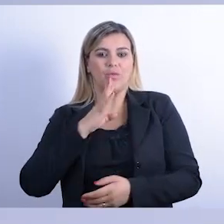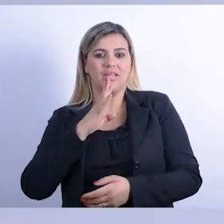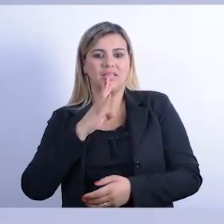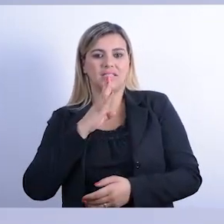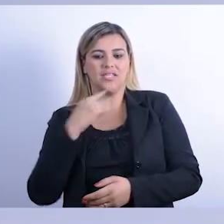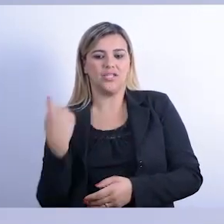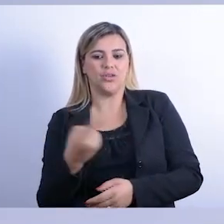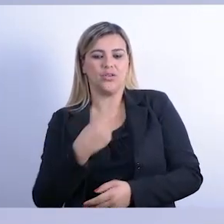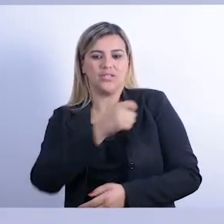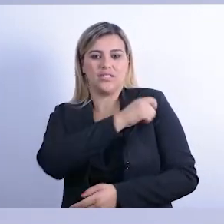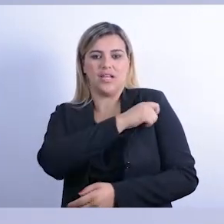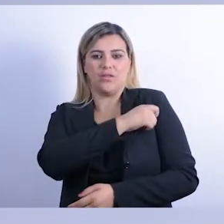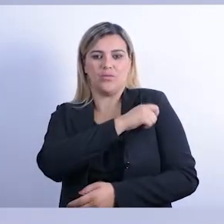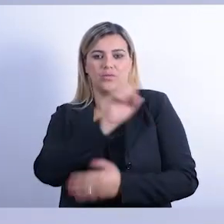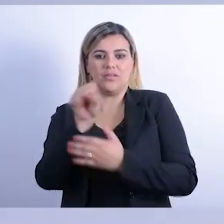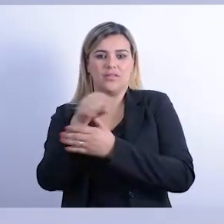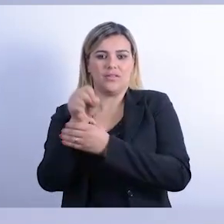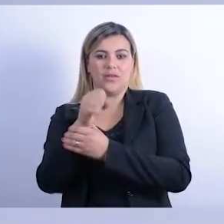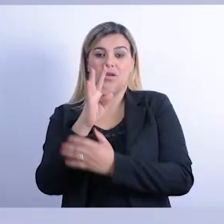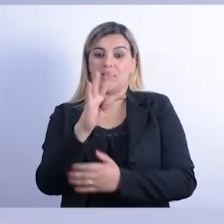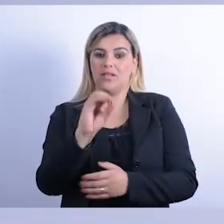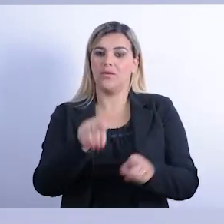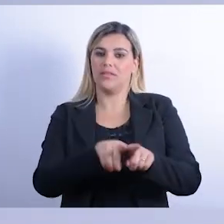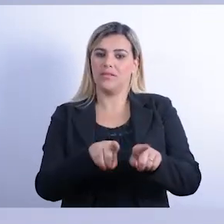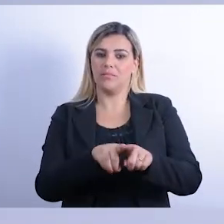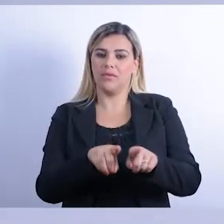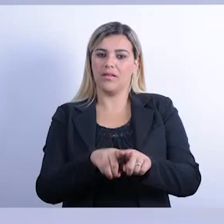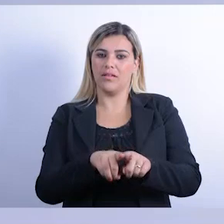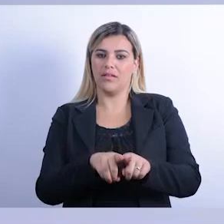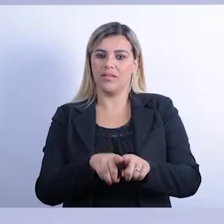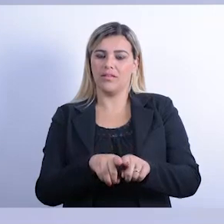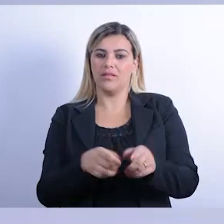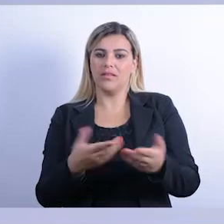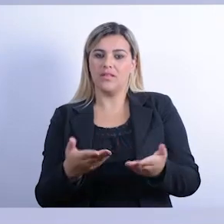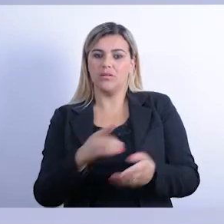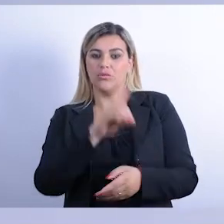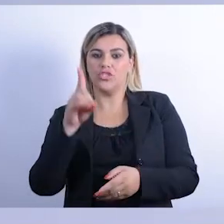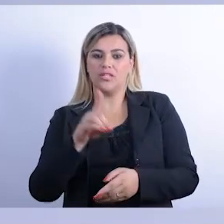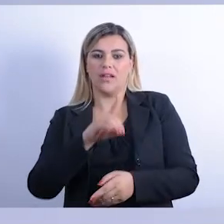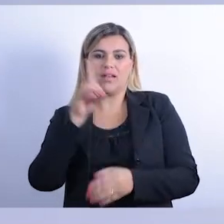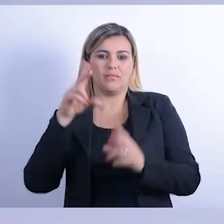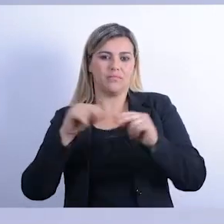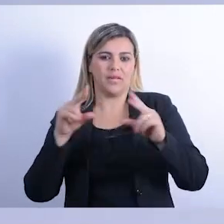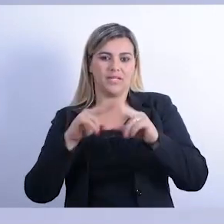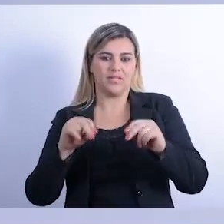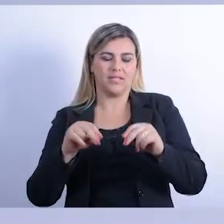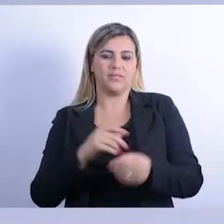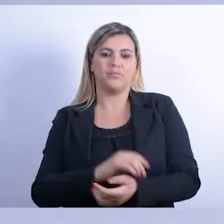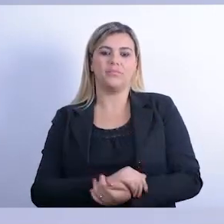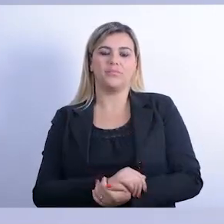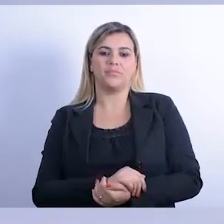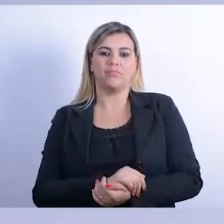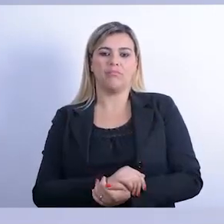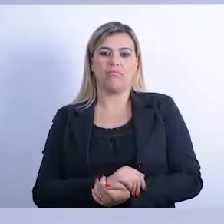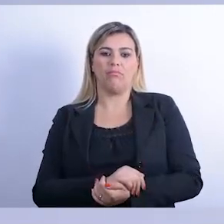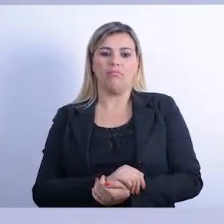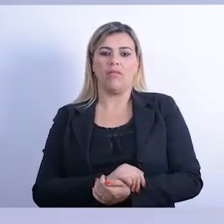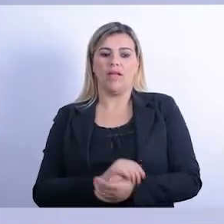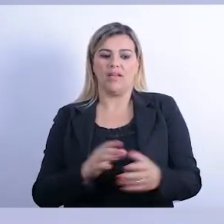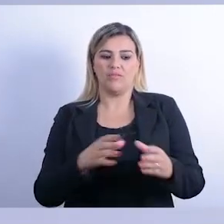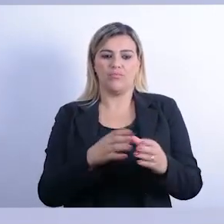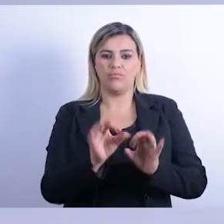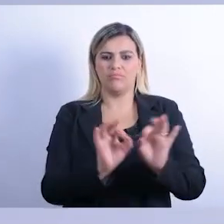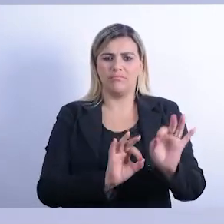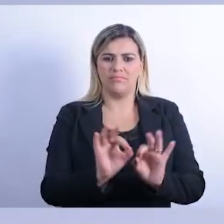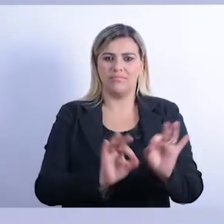de alunos de fisioterapia, de estudantes de fisioterapia e terapia ocupacional, em tal data, em Brasília.